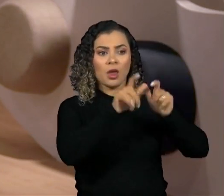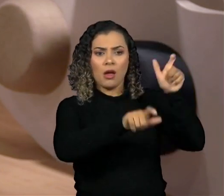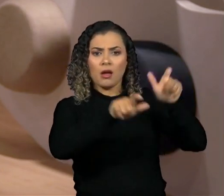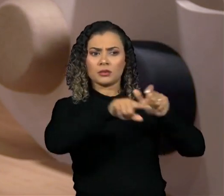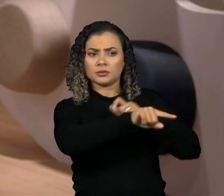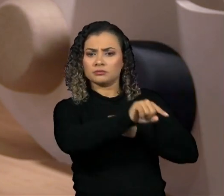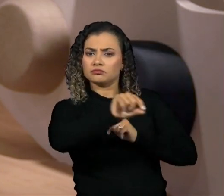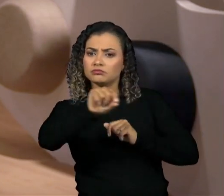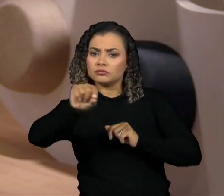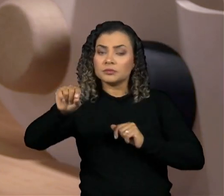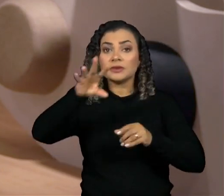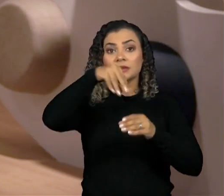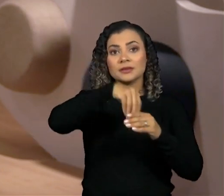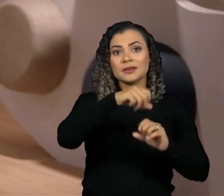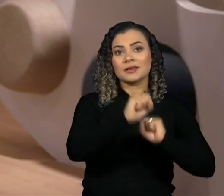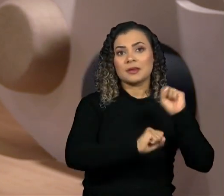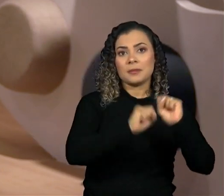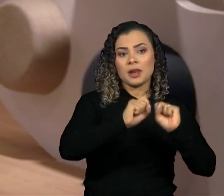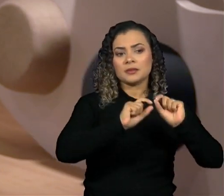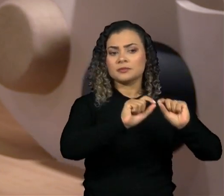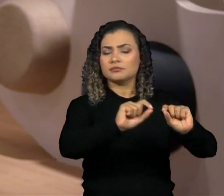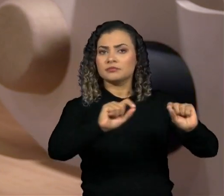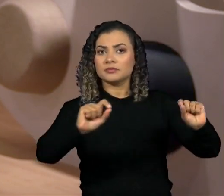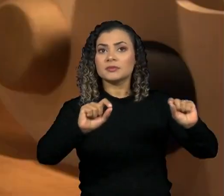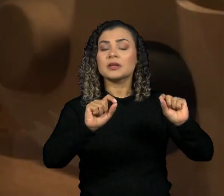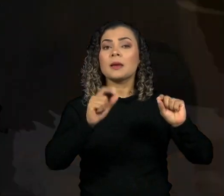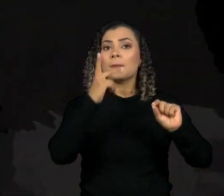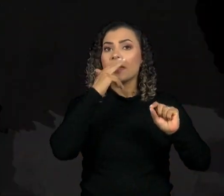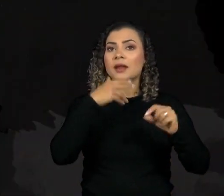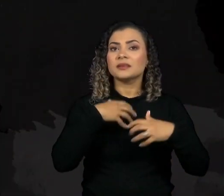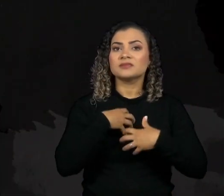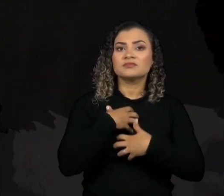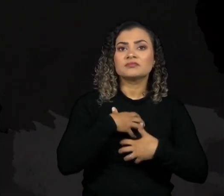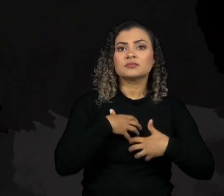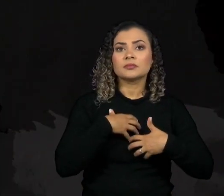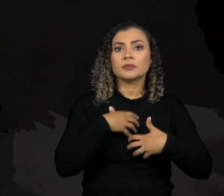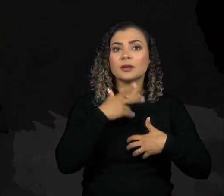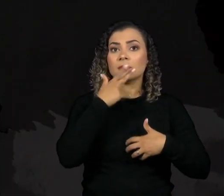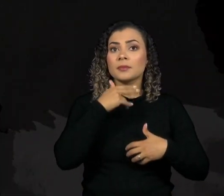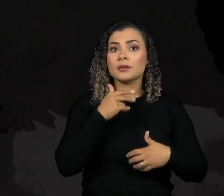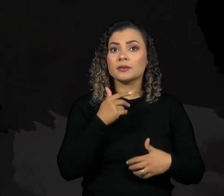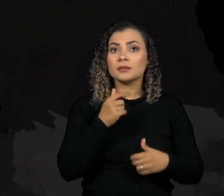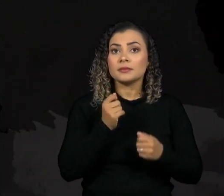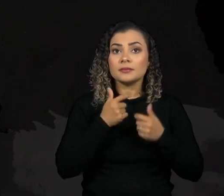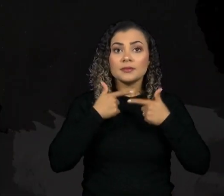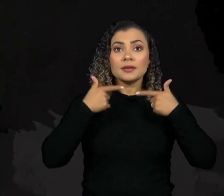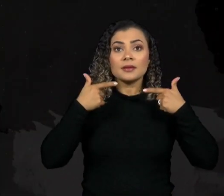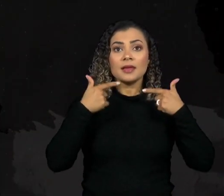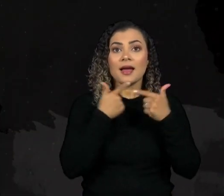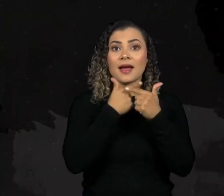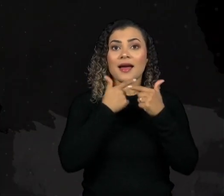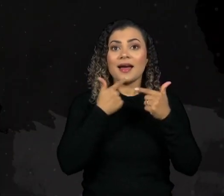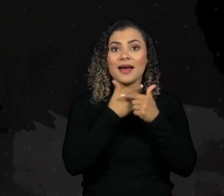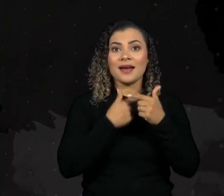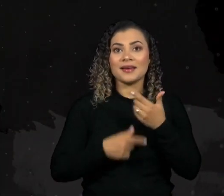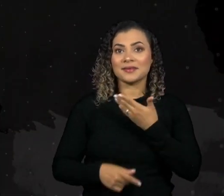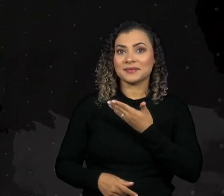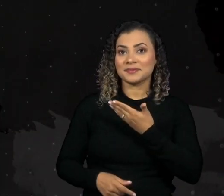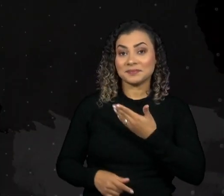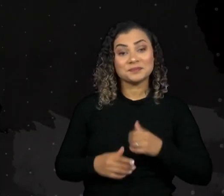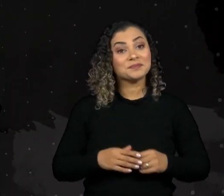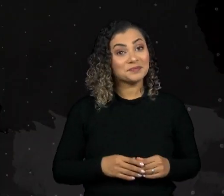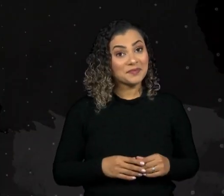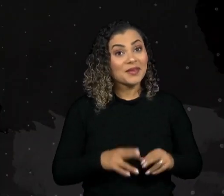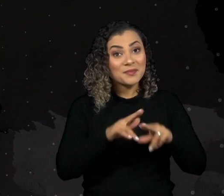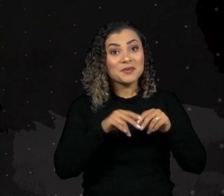nos ambientes corporativos, então, um estado de humor alegre, a chance de produtividade aumentar, a